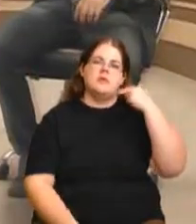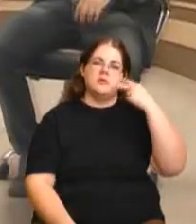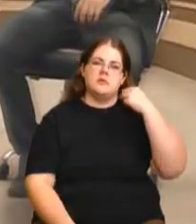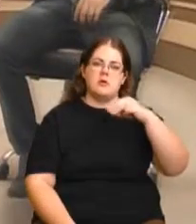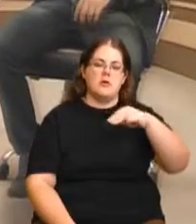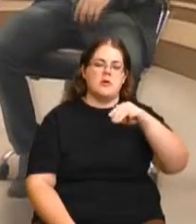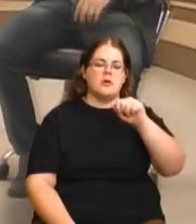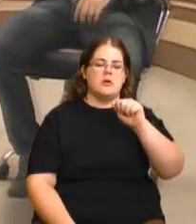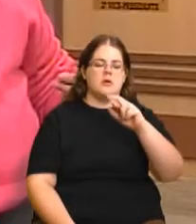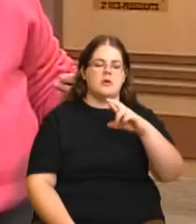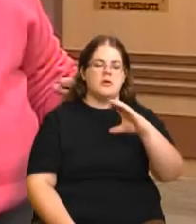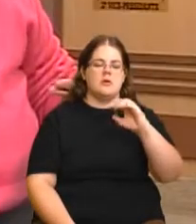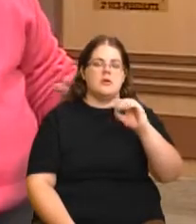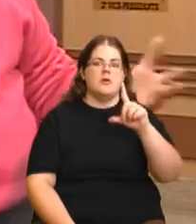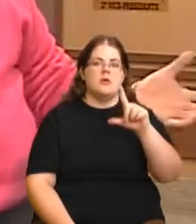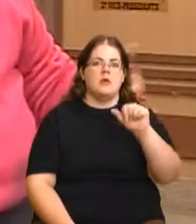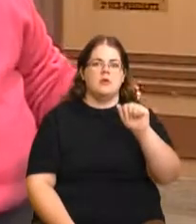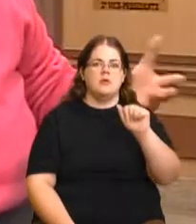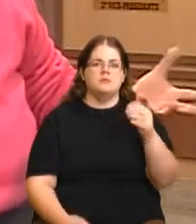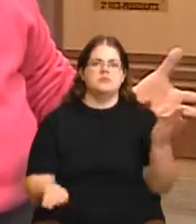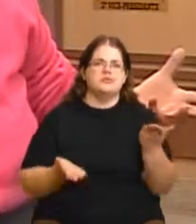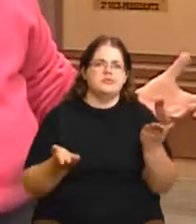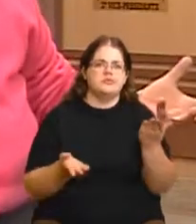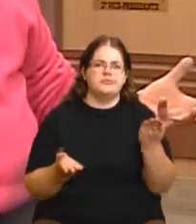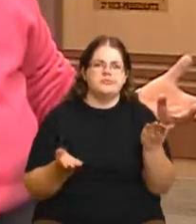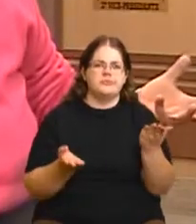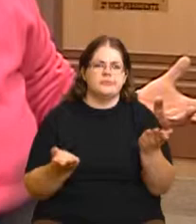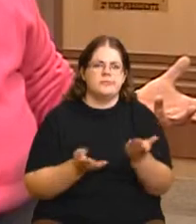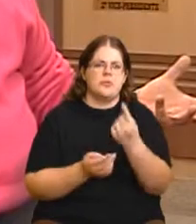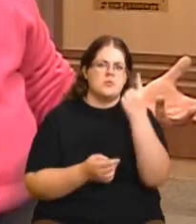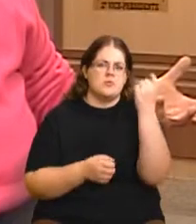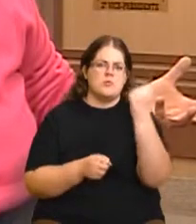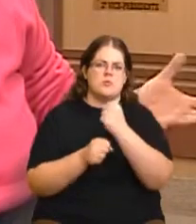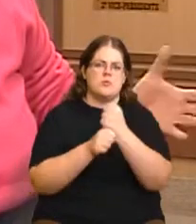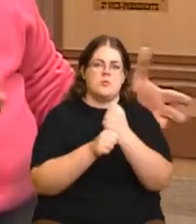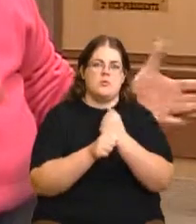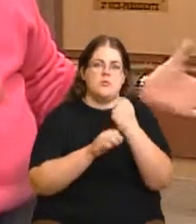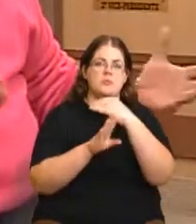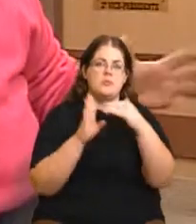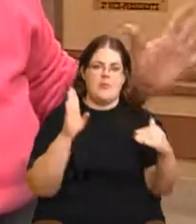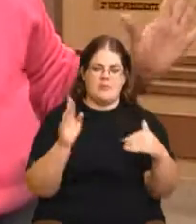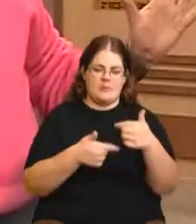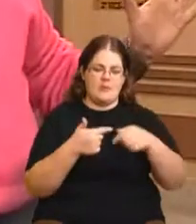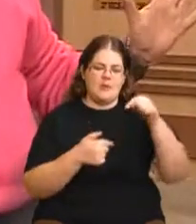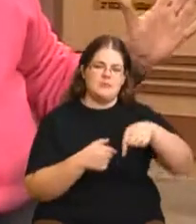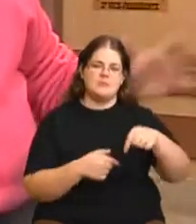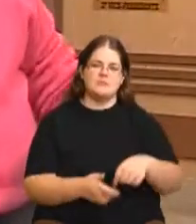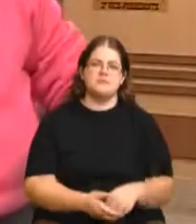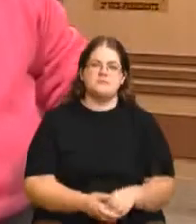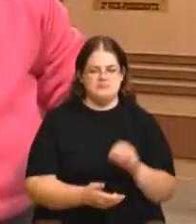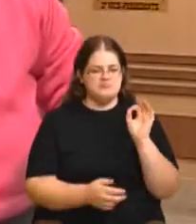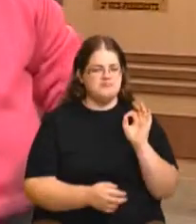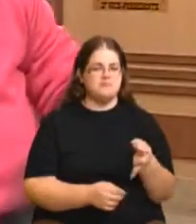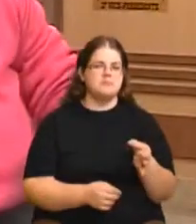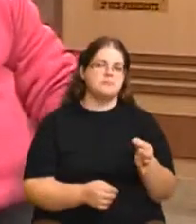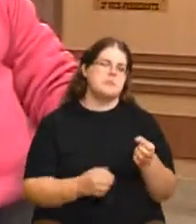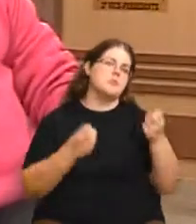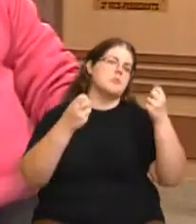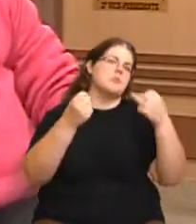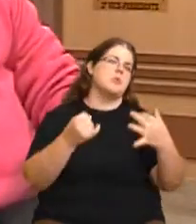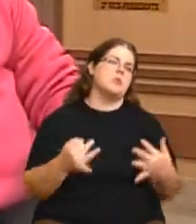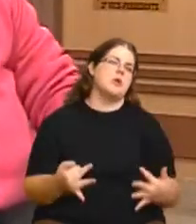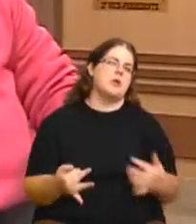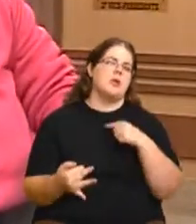para a gente falar um ano depois do mandato, 1 ano e meio, dá para dizer dessa forma, praticamente 1 ano e meio. 1 ano e meio. 1 ano e meio, né? Para